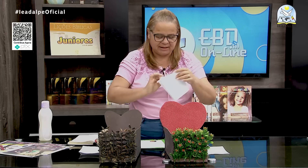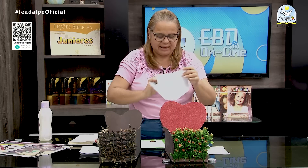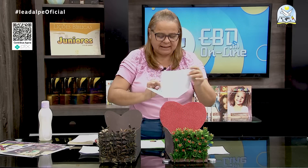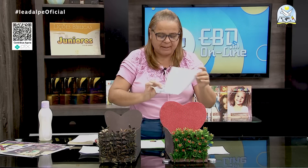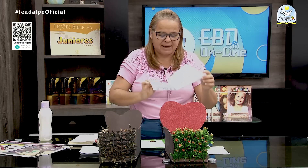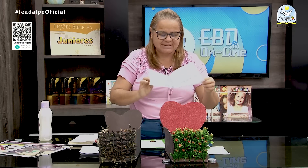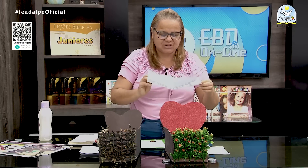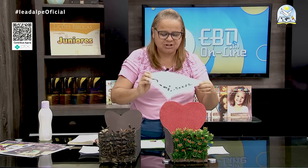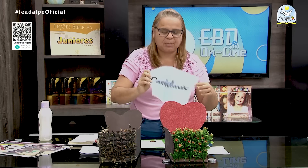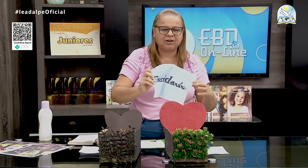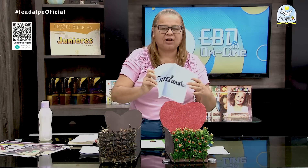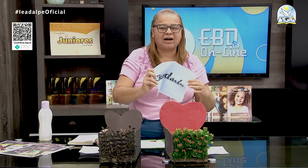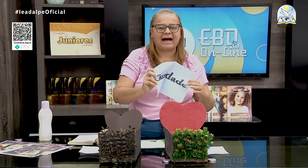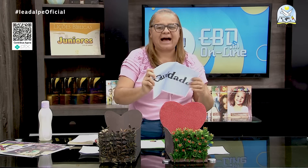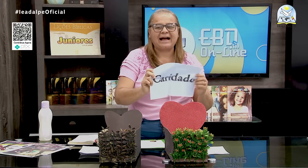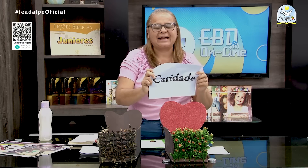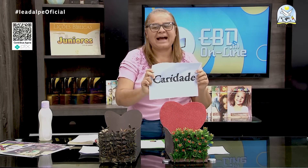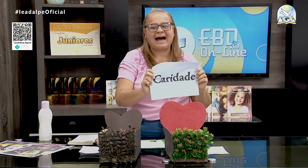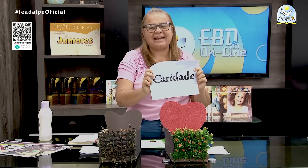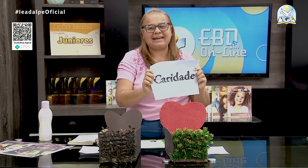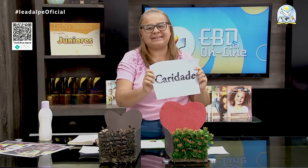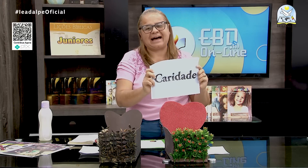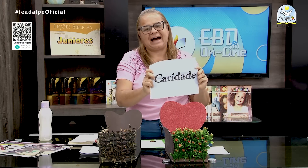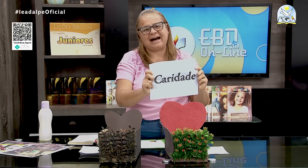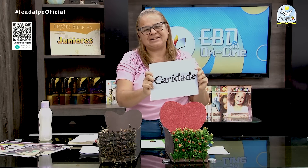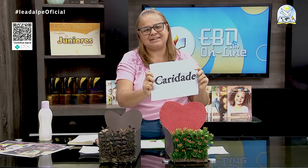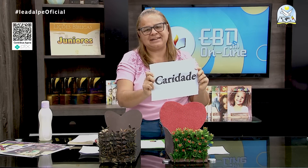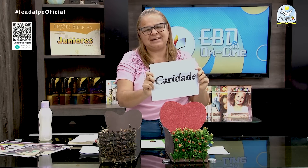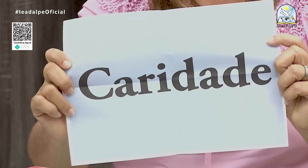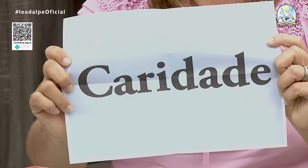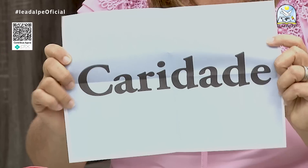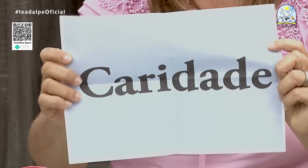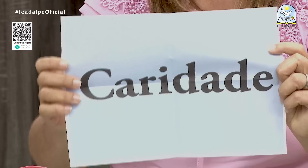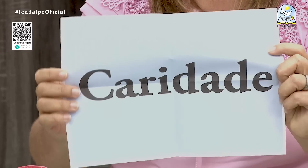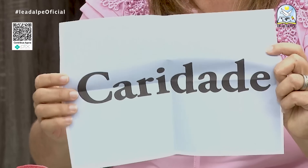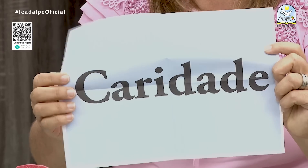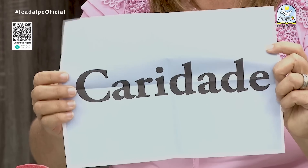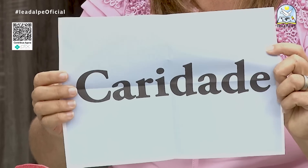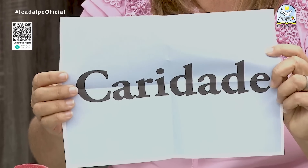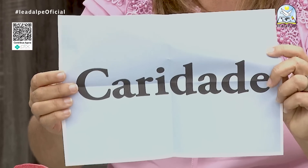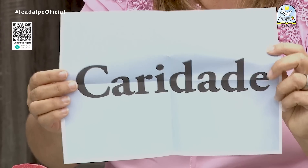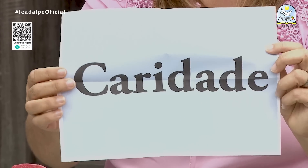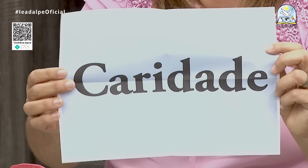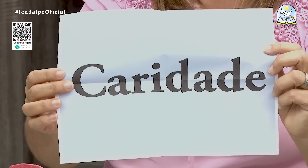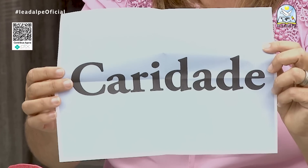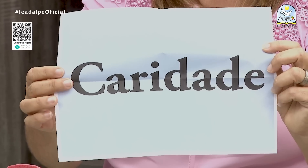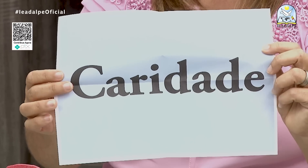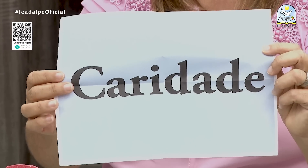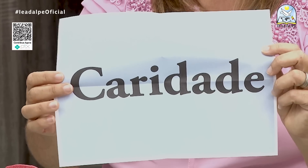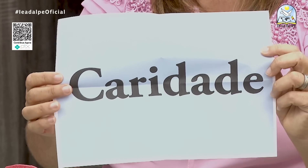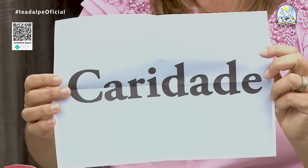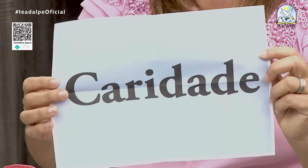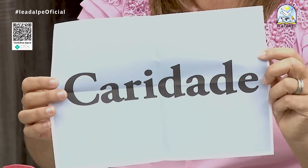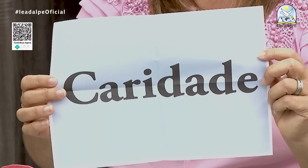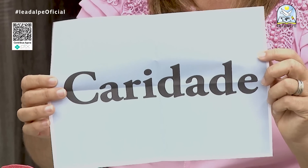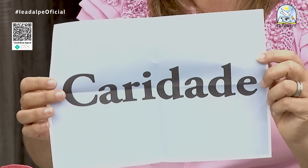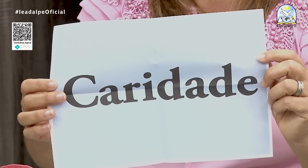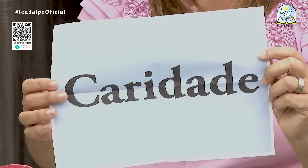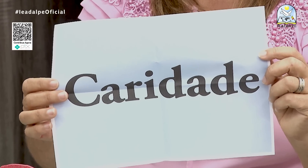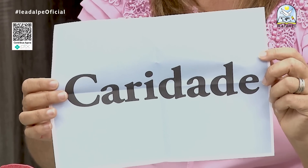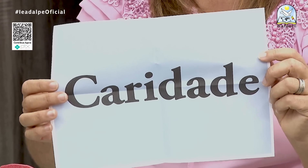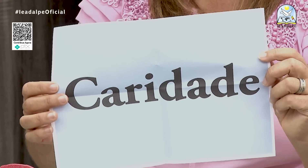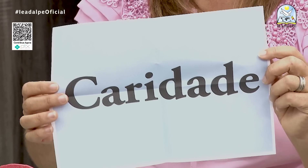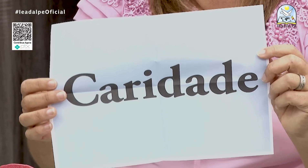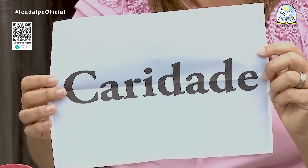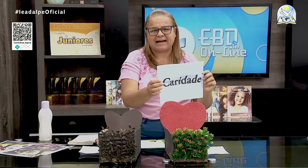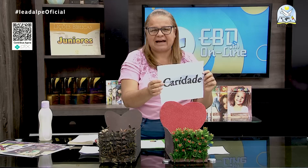boa que mais que a gente pode colocar caridade Eita que coisa boa trabalhar aí com as crianças né